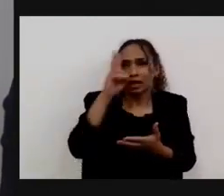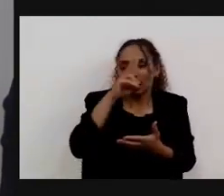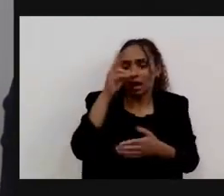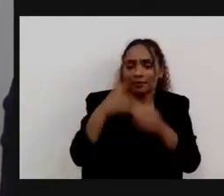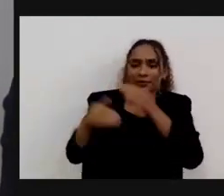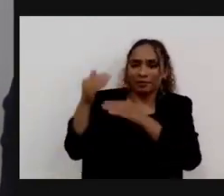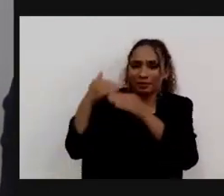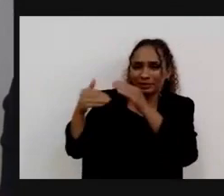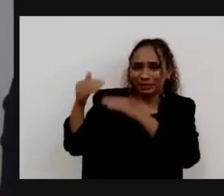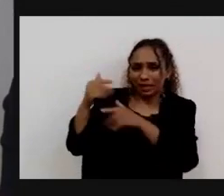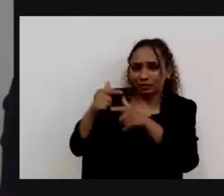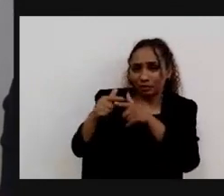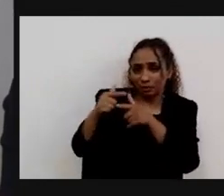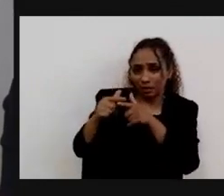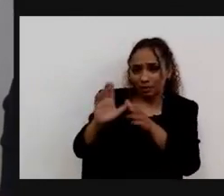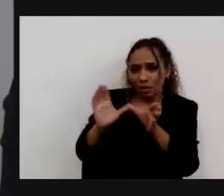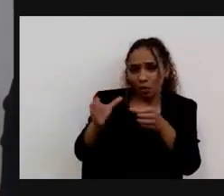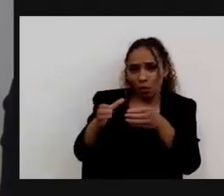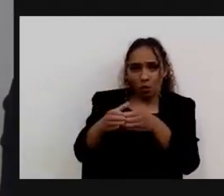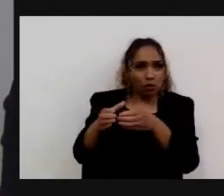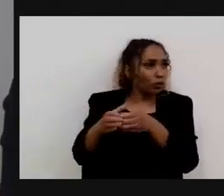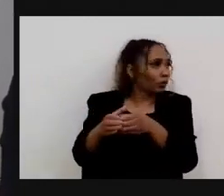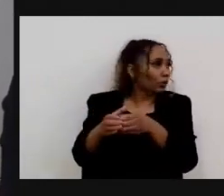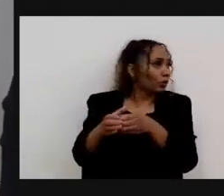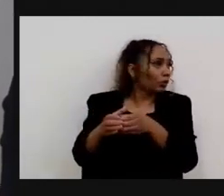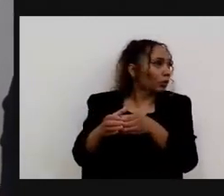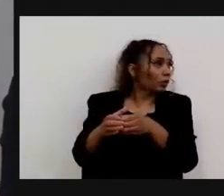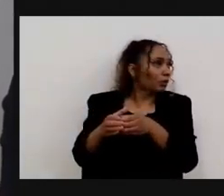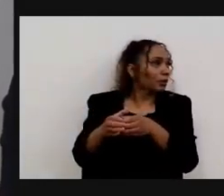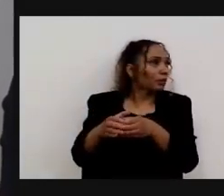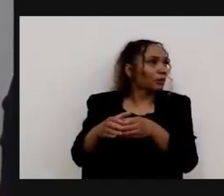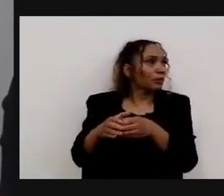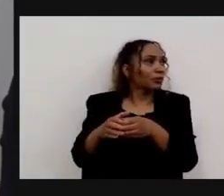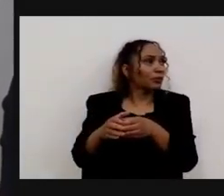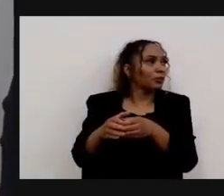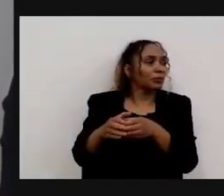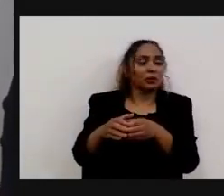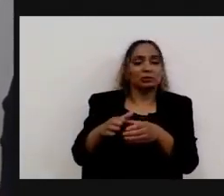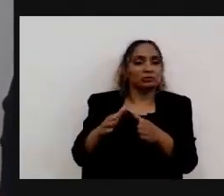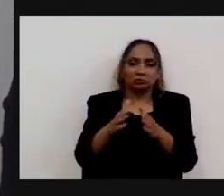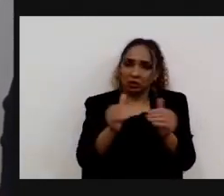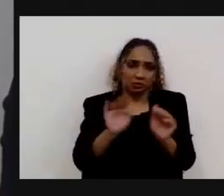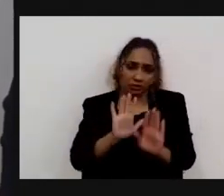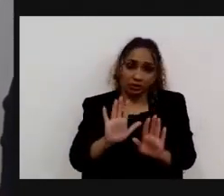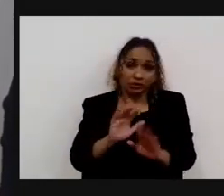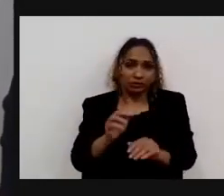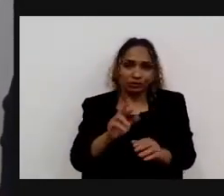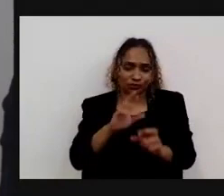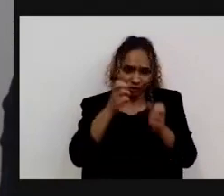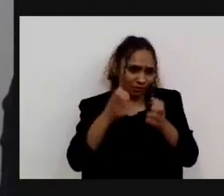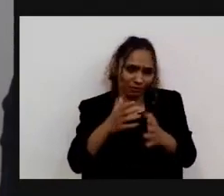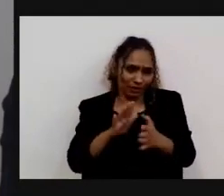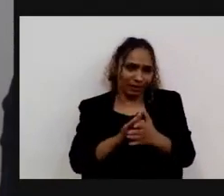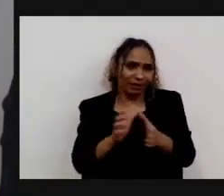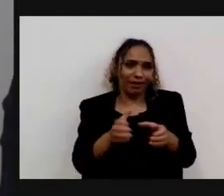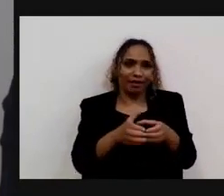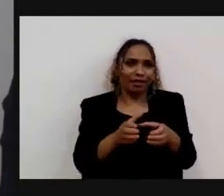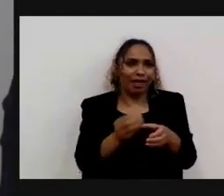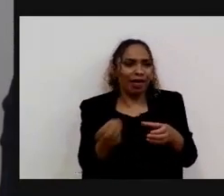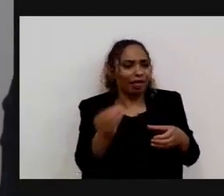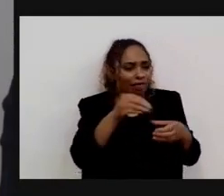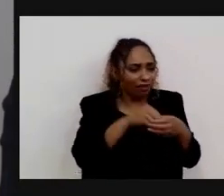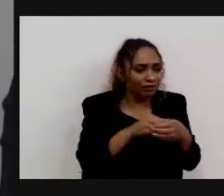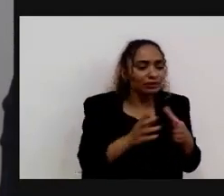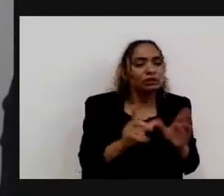uma vez com uma equipe gente eu não pedi autorização Então vou dizer de onde é um órgão e eu fui falar Gente vocês não tem que ficar investindo